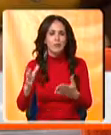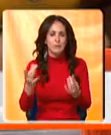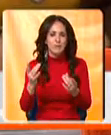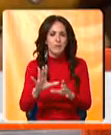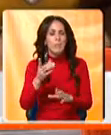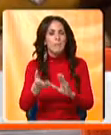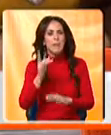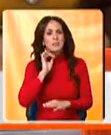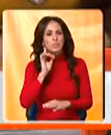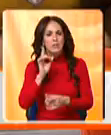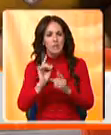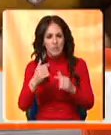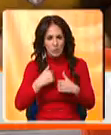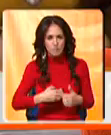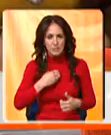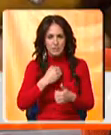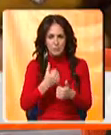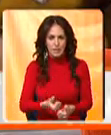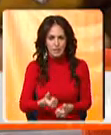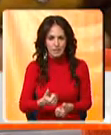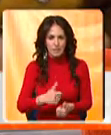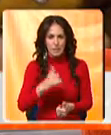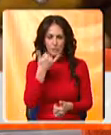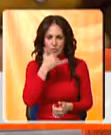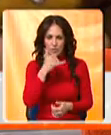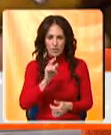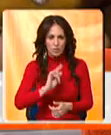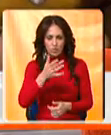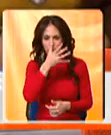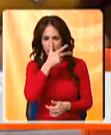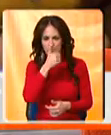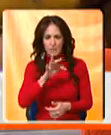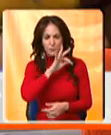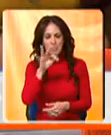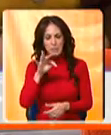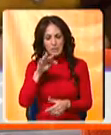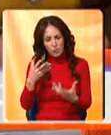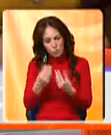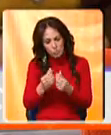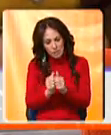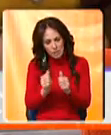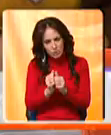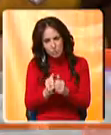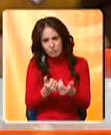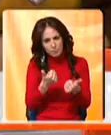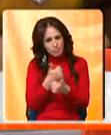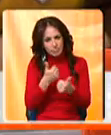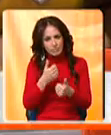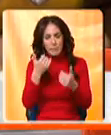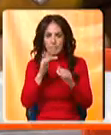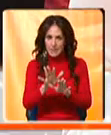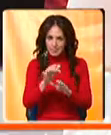Não, mas o mais importante é que eu estou bem, estou feliz, não estou triste, tenho a minha família comigo, mas não podia ter. Mas